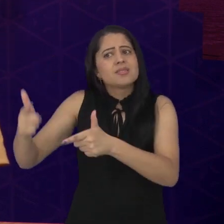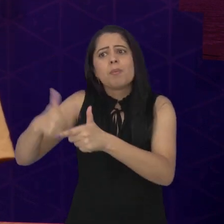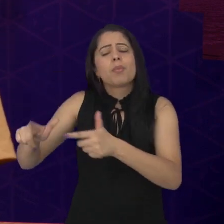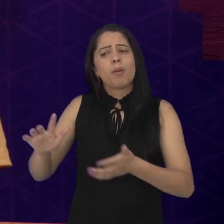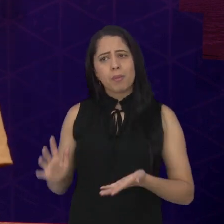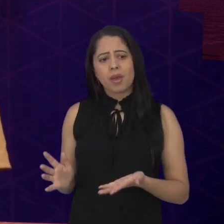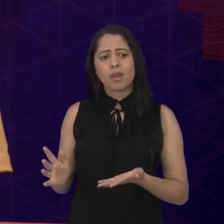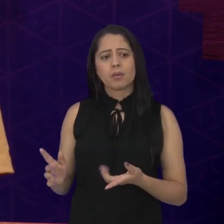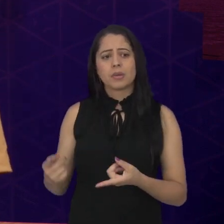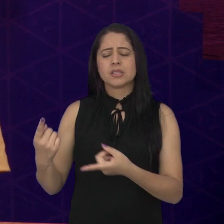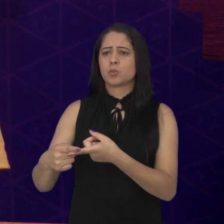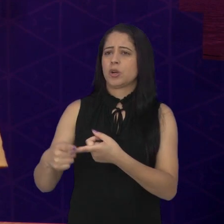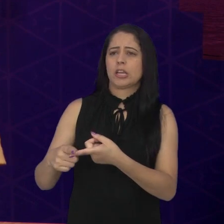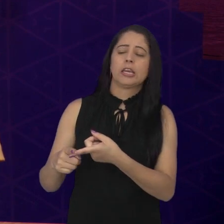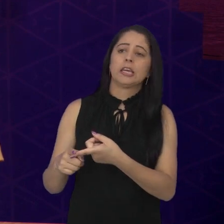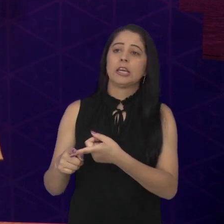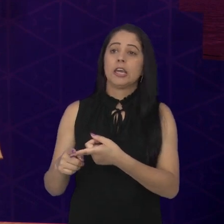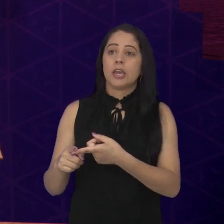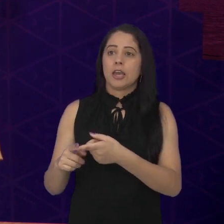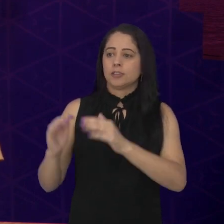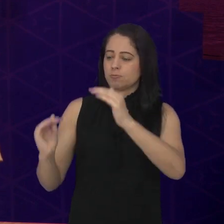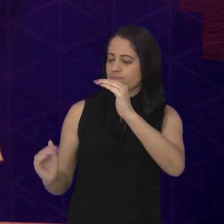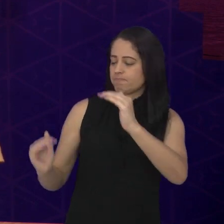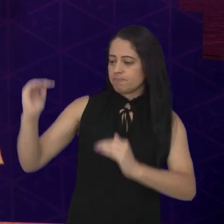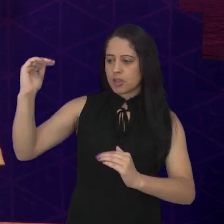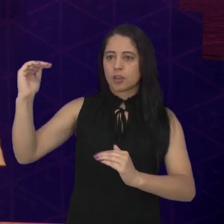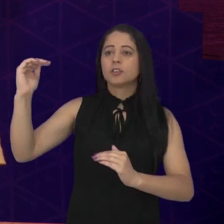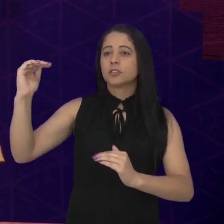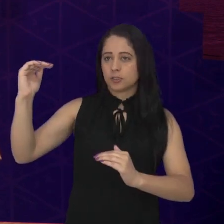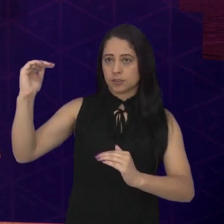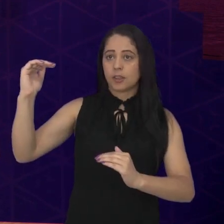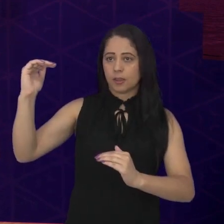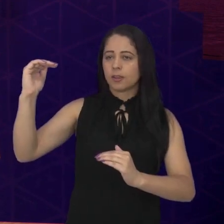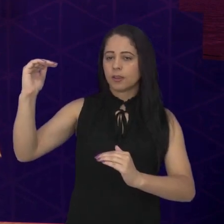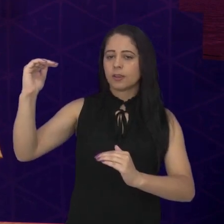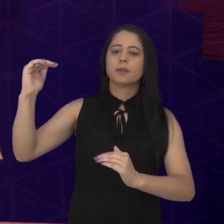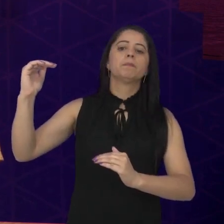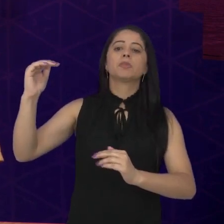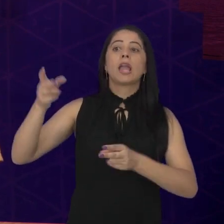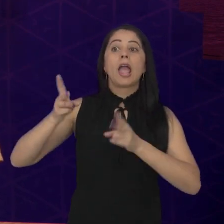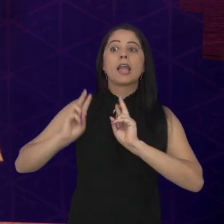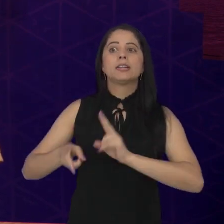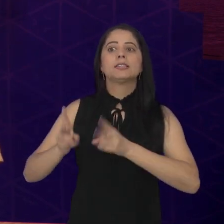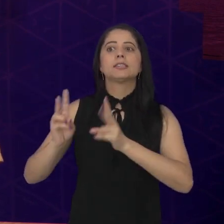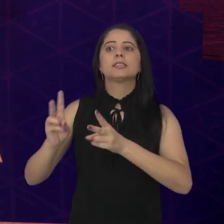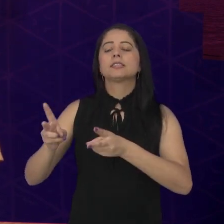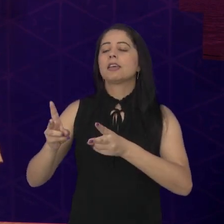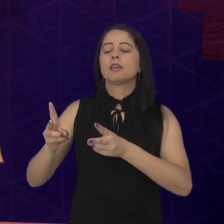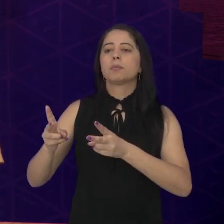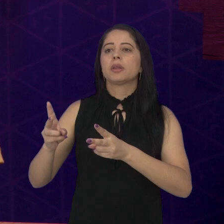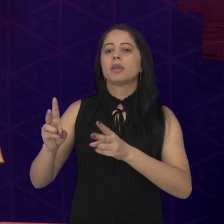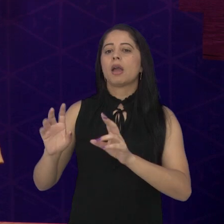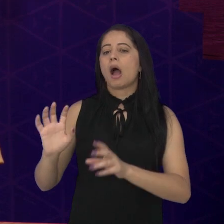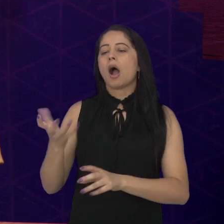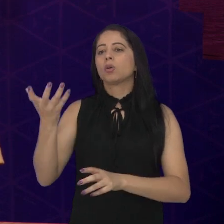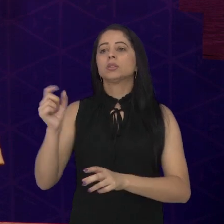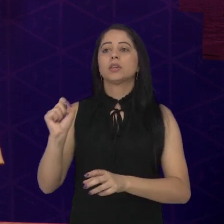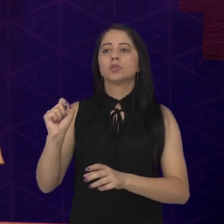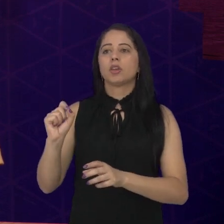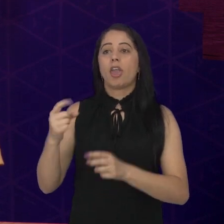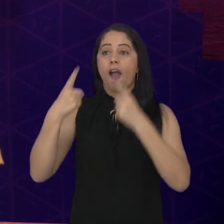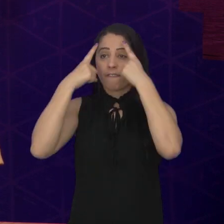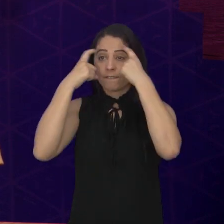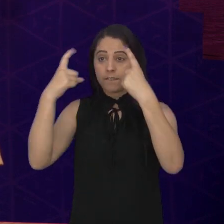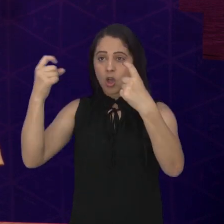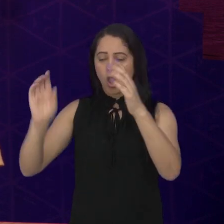isso gera muitos problemas, né? A desigualdade social, esse índice, ele está muito